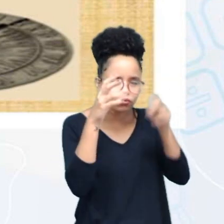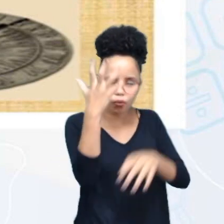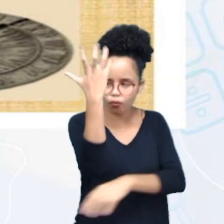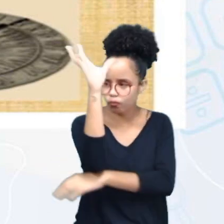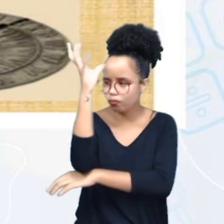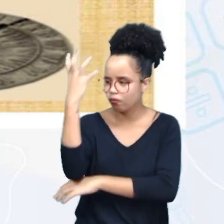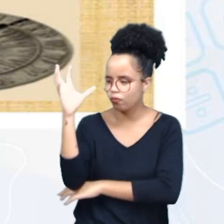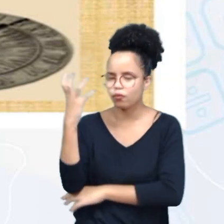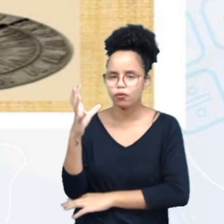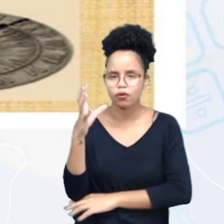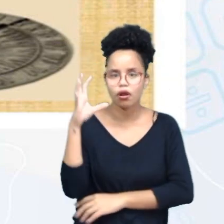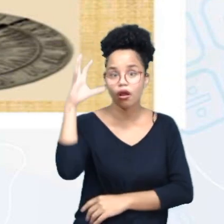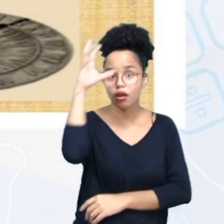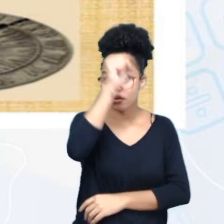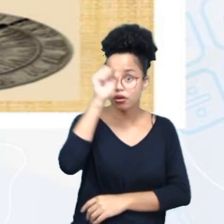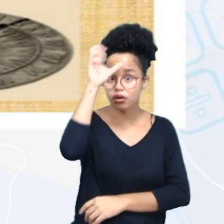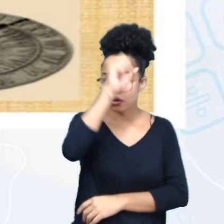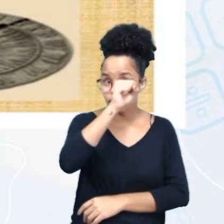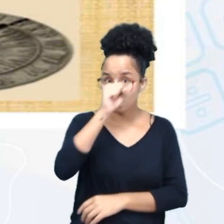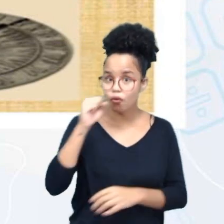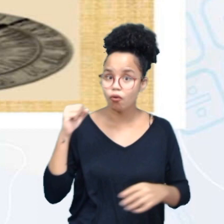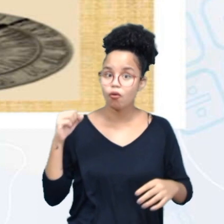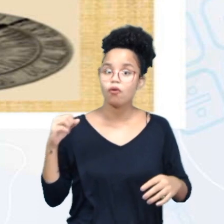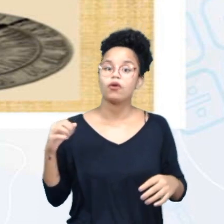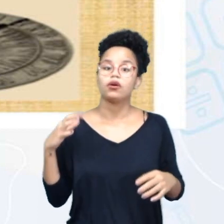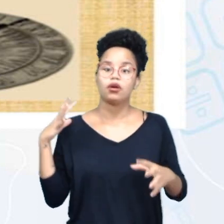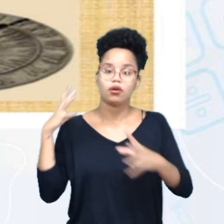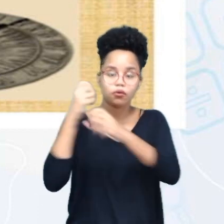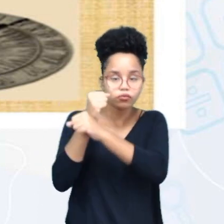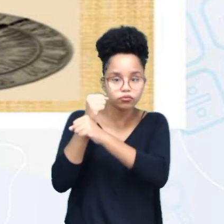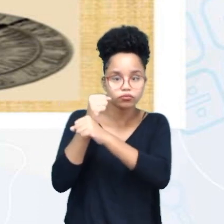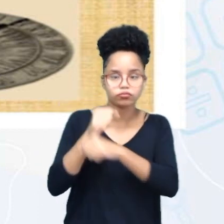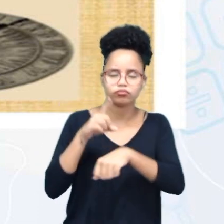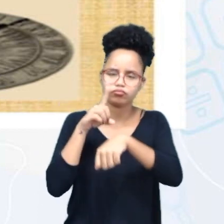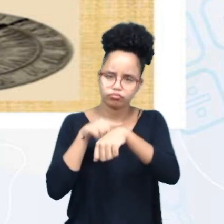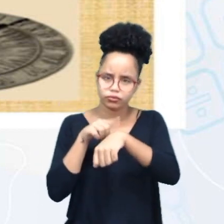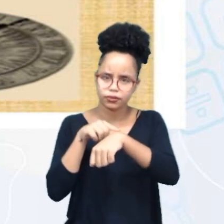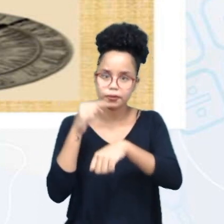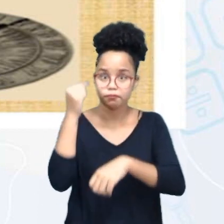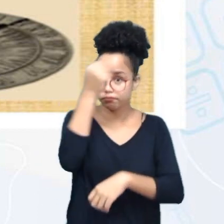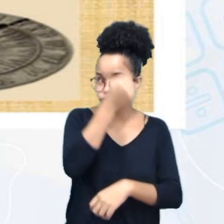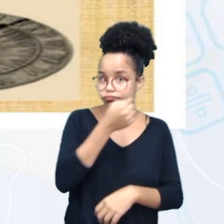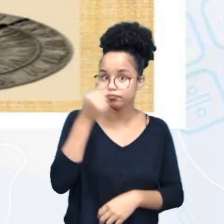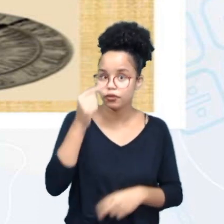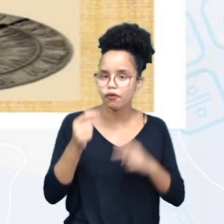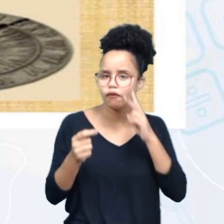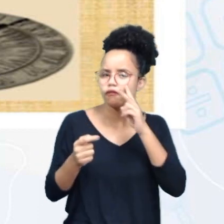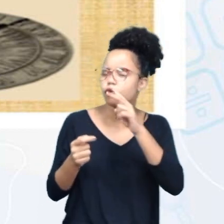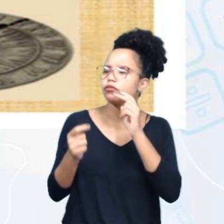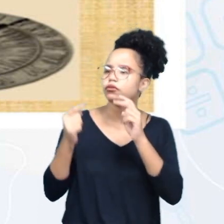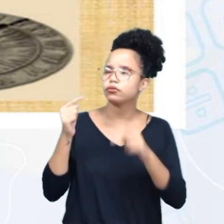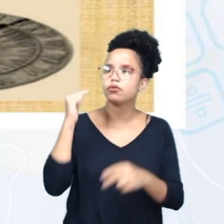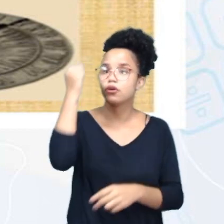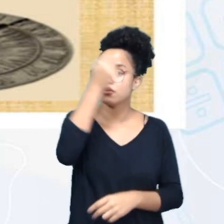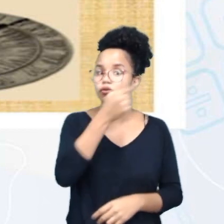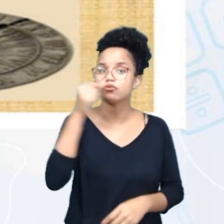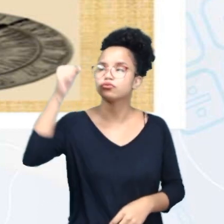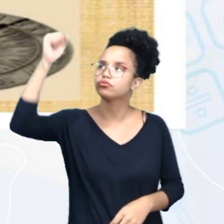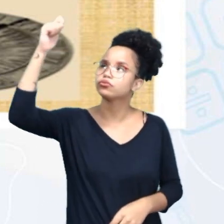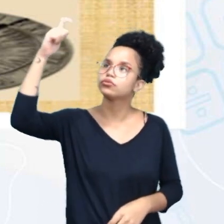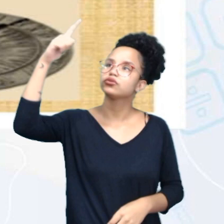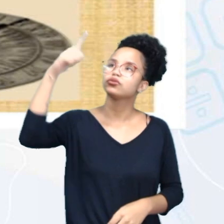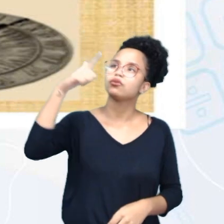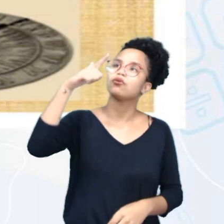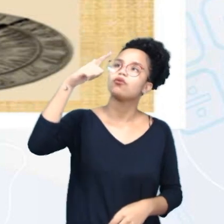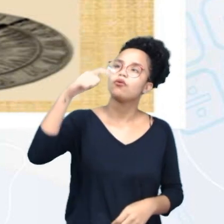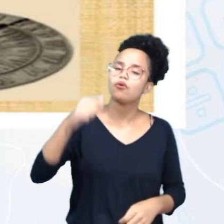natureza que aprenderam a calcular o tempo. Vimos aí o relógio do Sol. O relógio do Sol criado